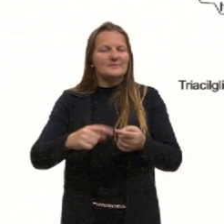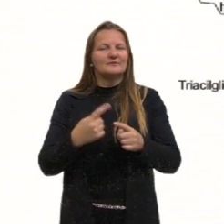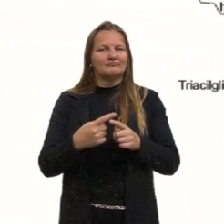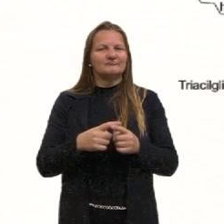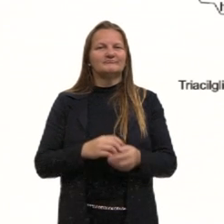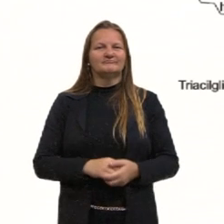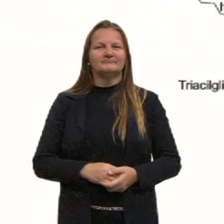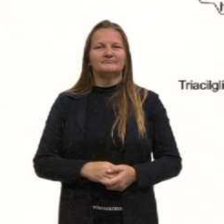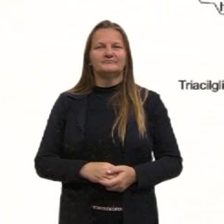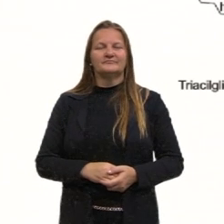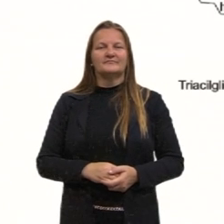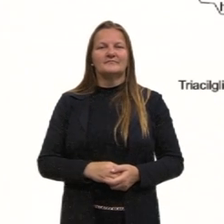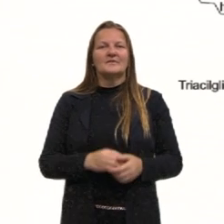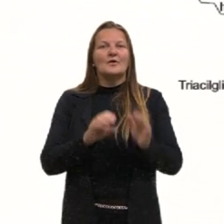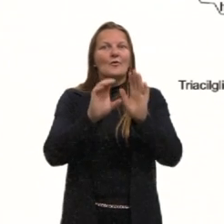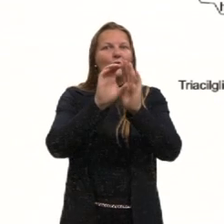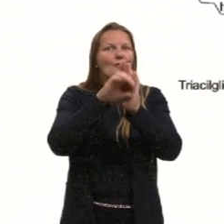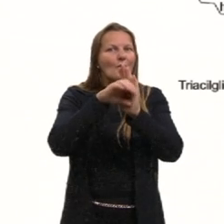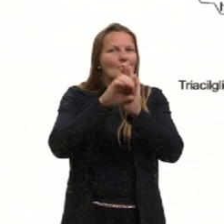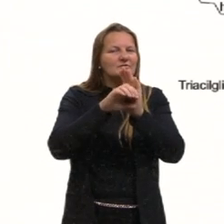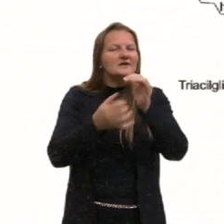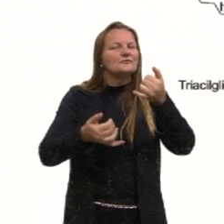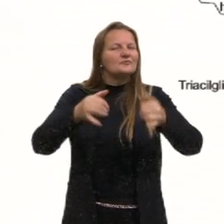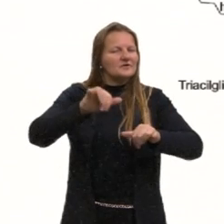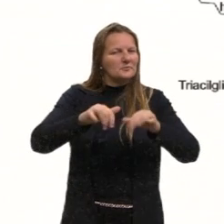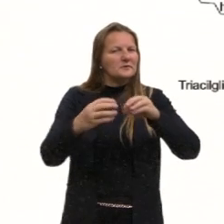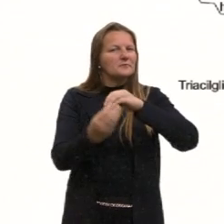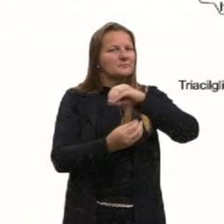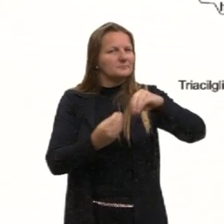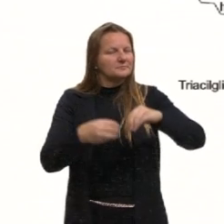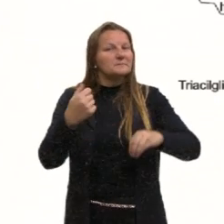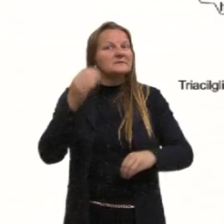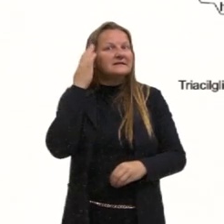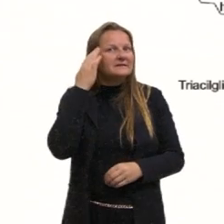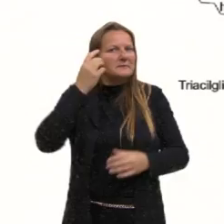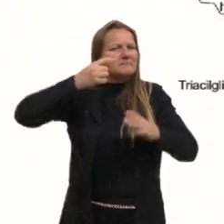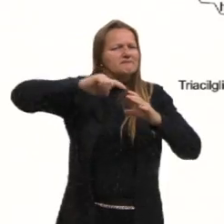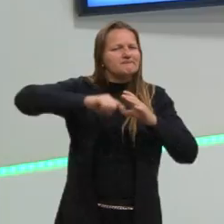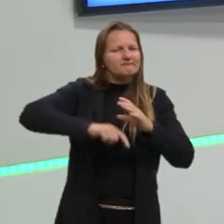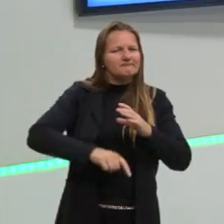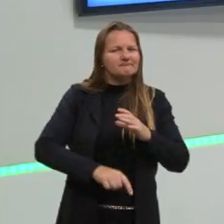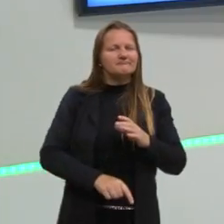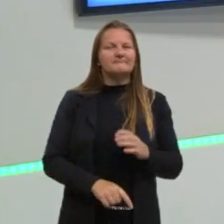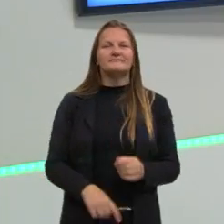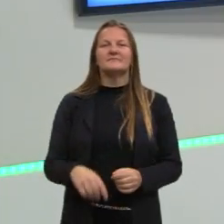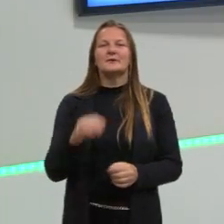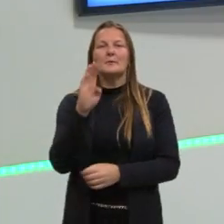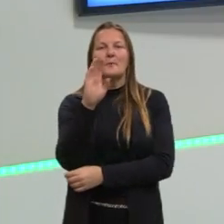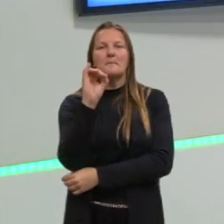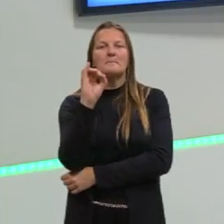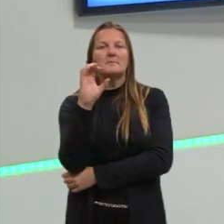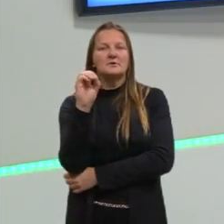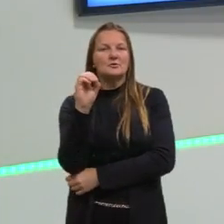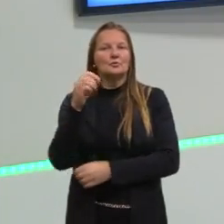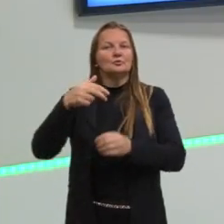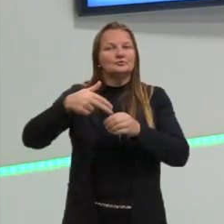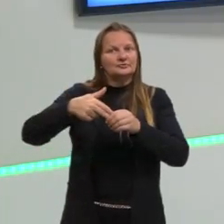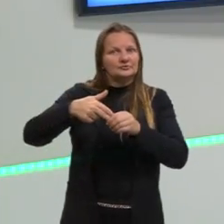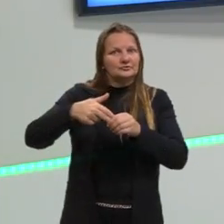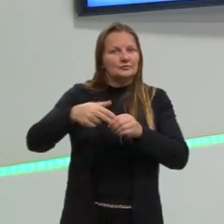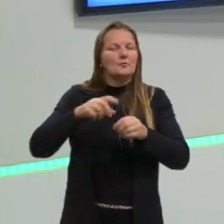Ah mas traz conceitos de química e que precisa saber mais profundo o biodiesel é um combustível